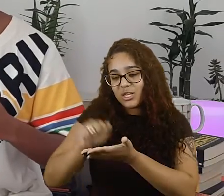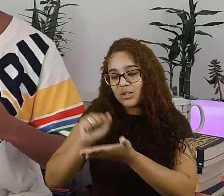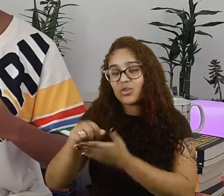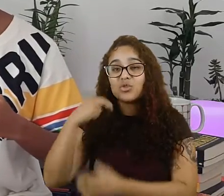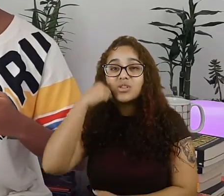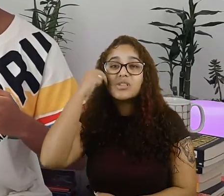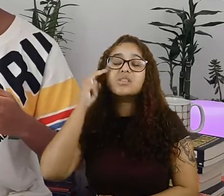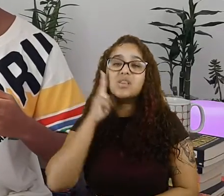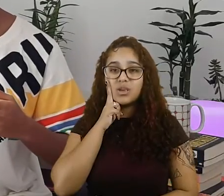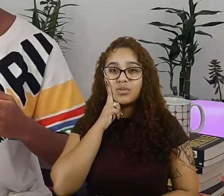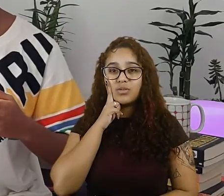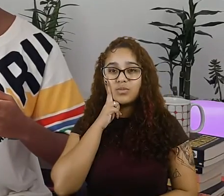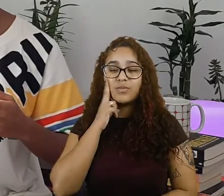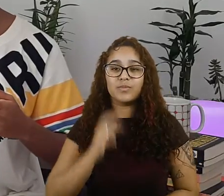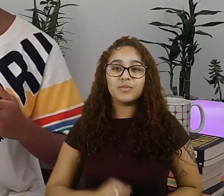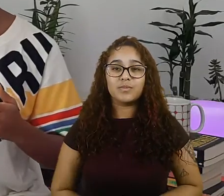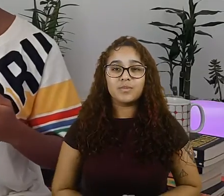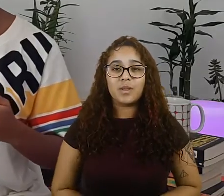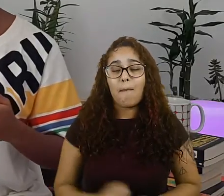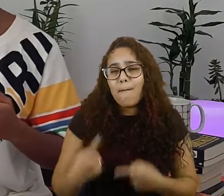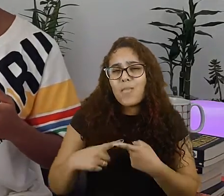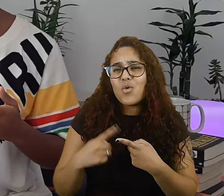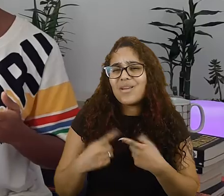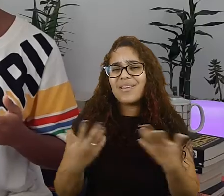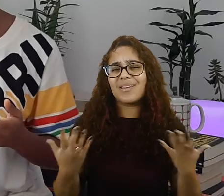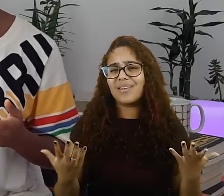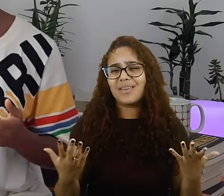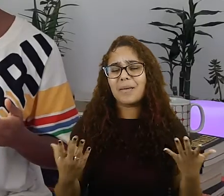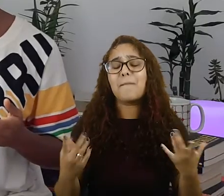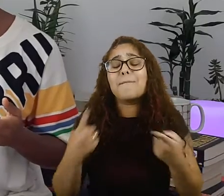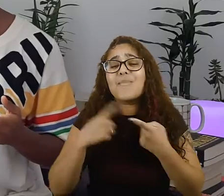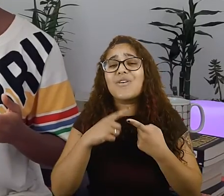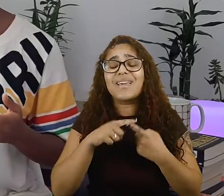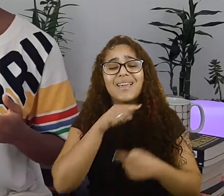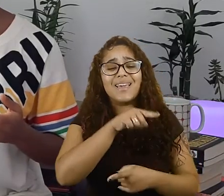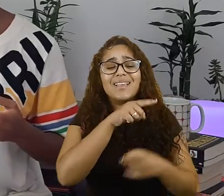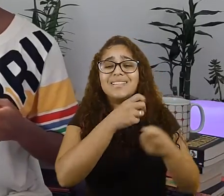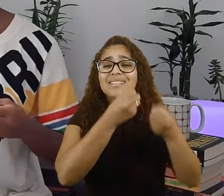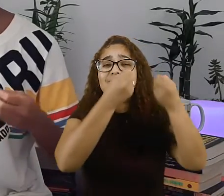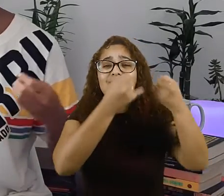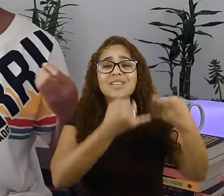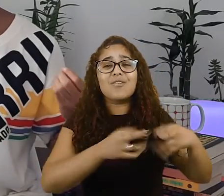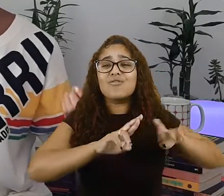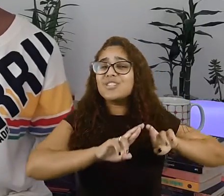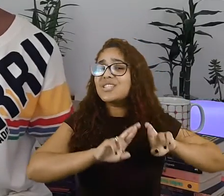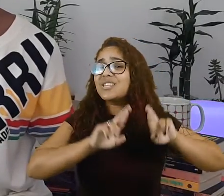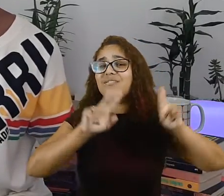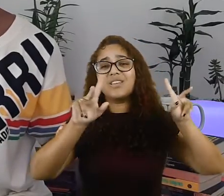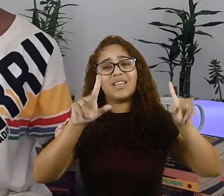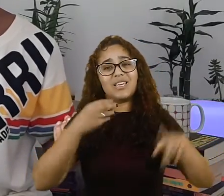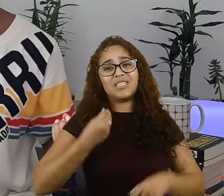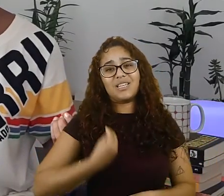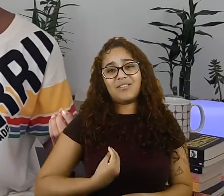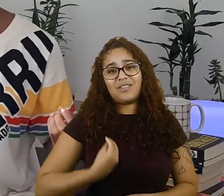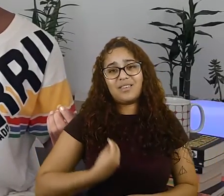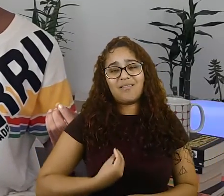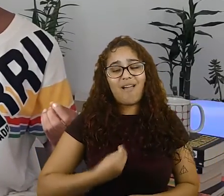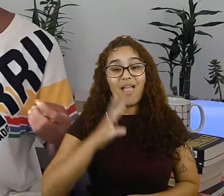escritores negros. Por quê? Porque eles nos trazem outras elucidações da